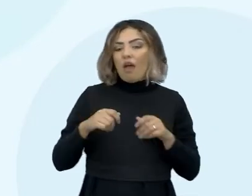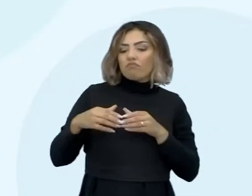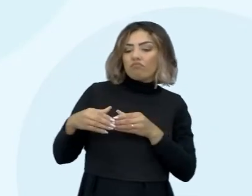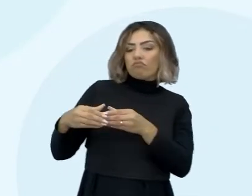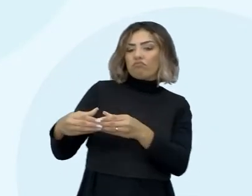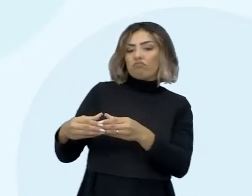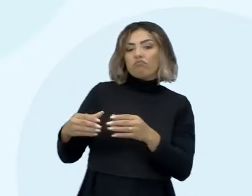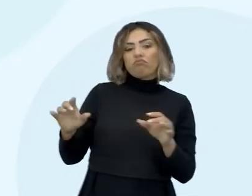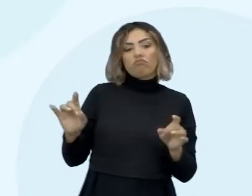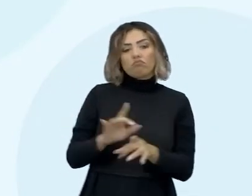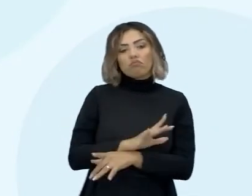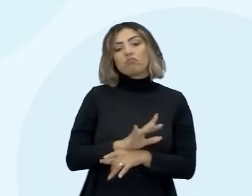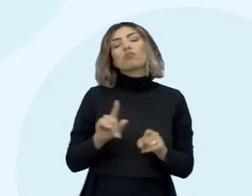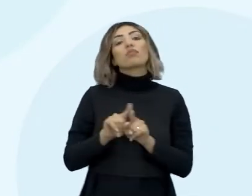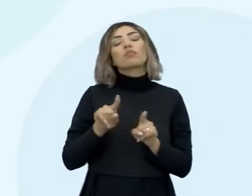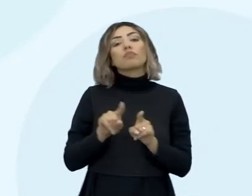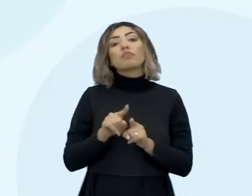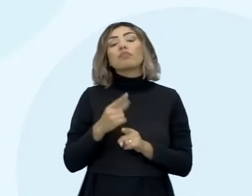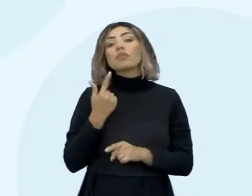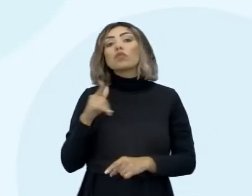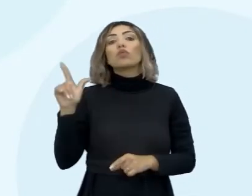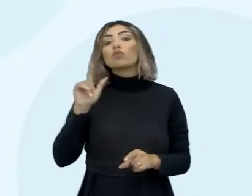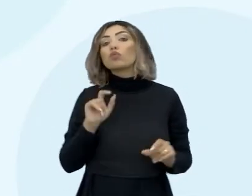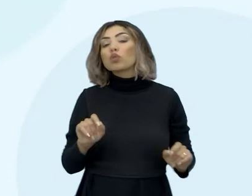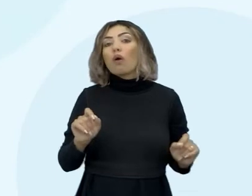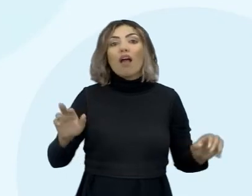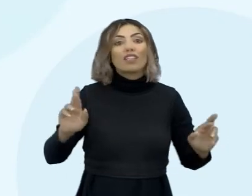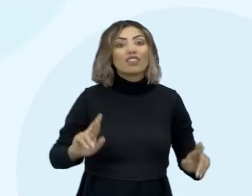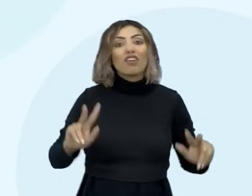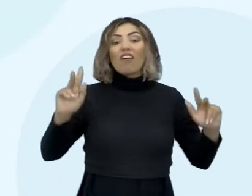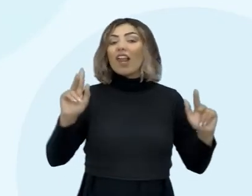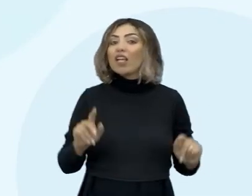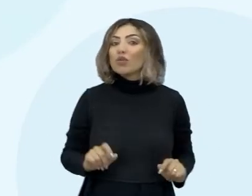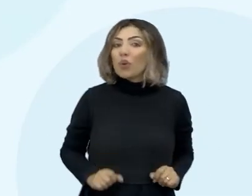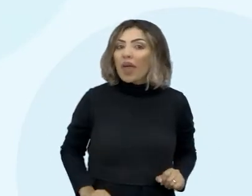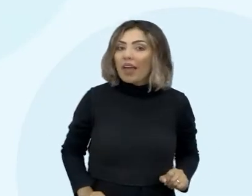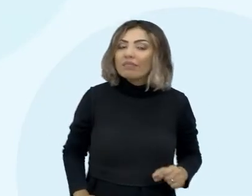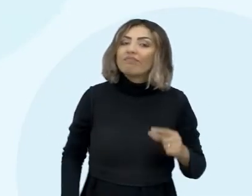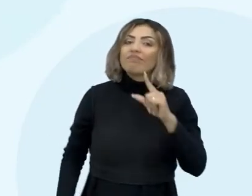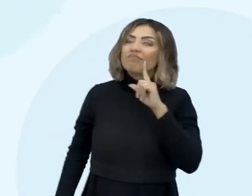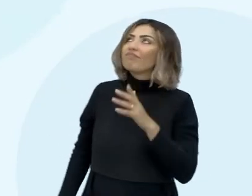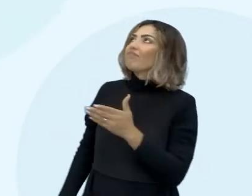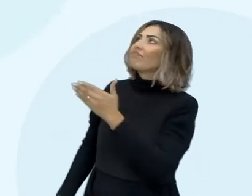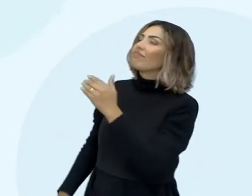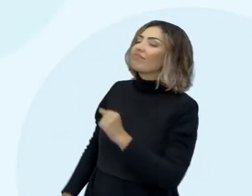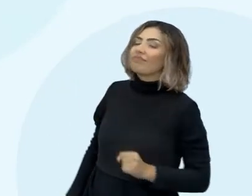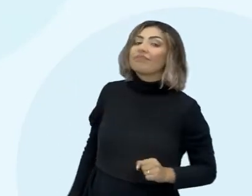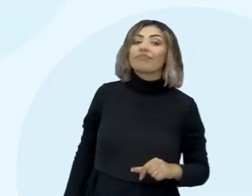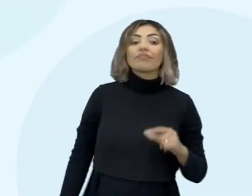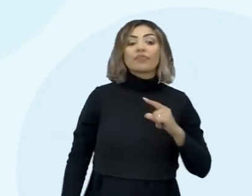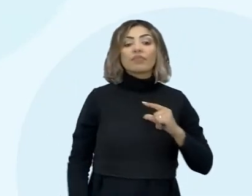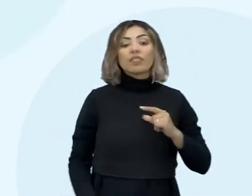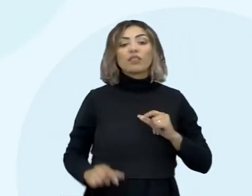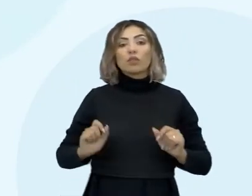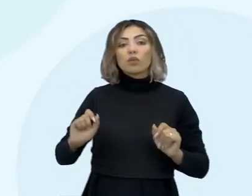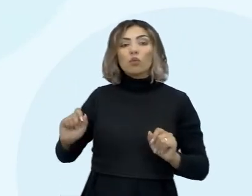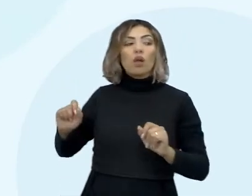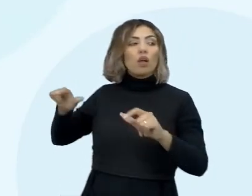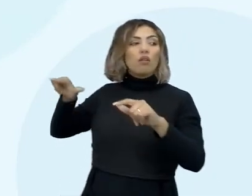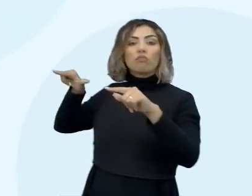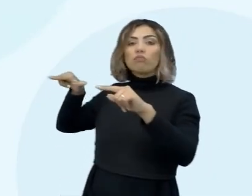ele vai ter o quê? O que é o grande diferencial aqui? Eu já fiz o projeto com as